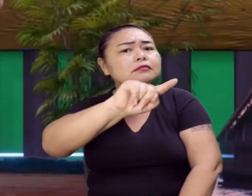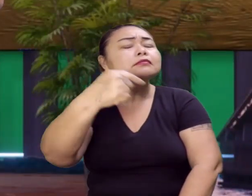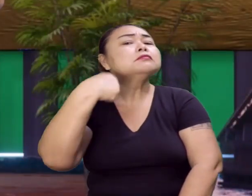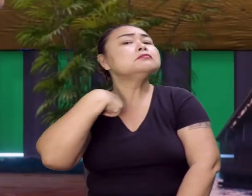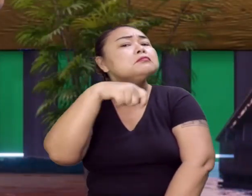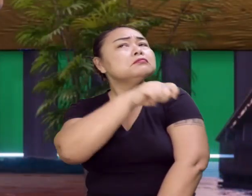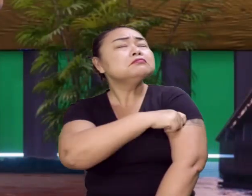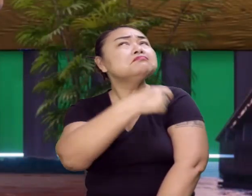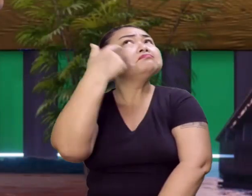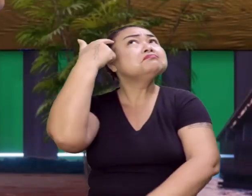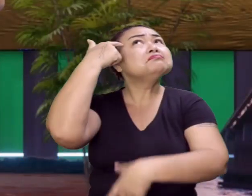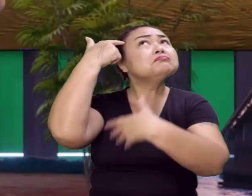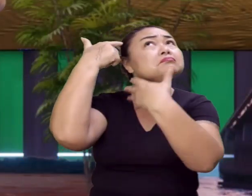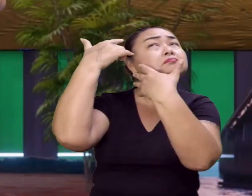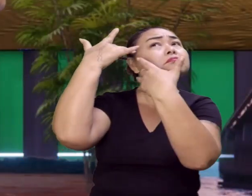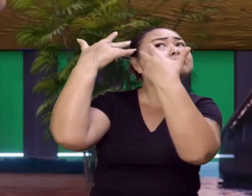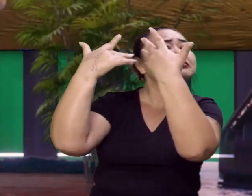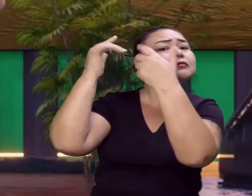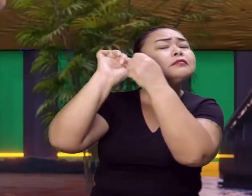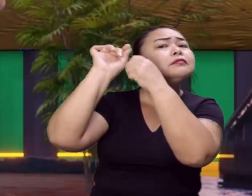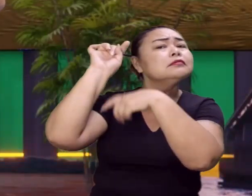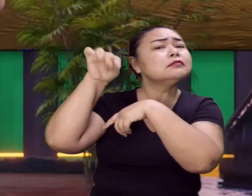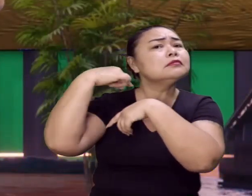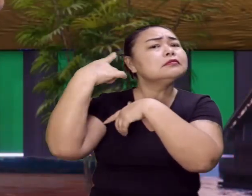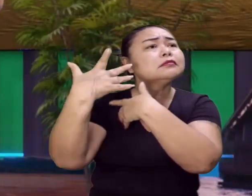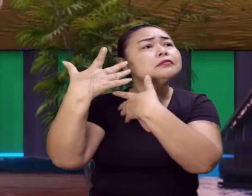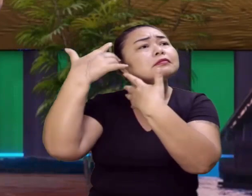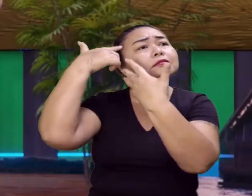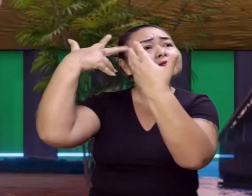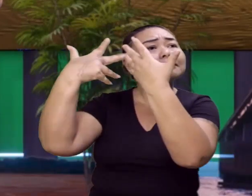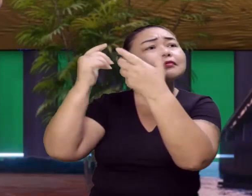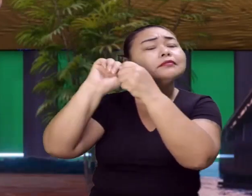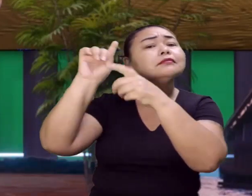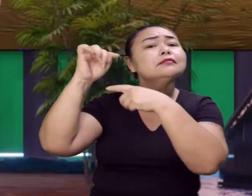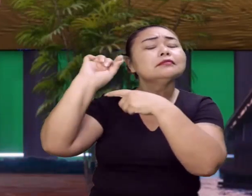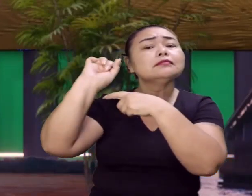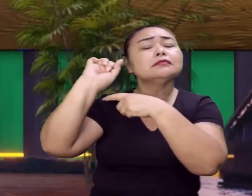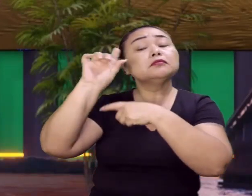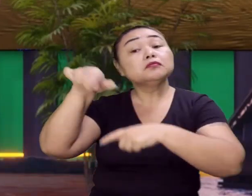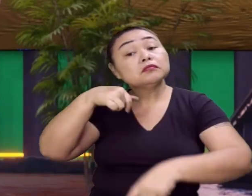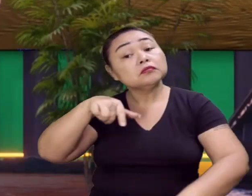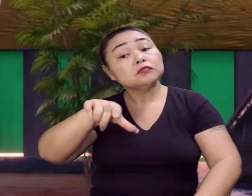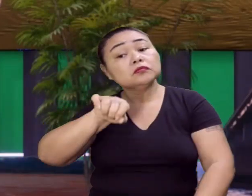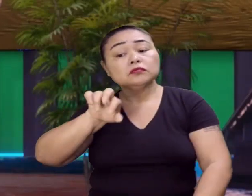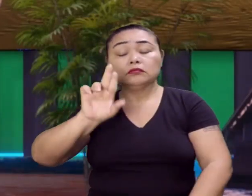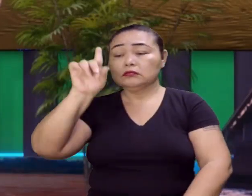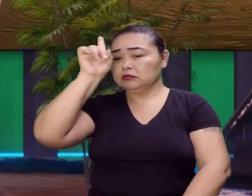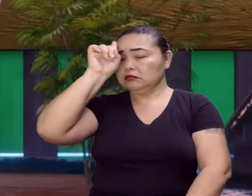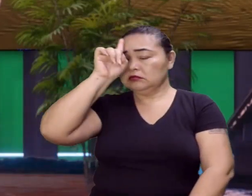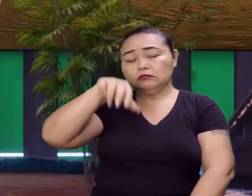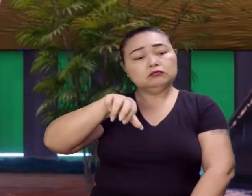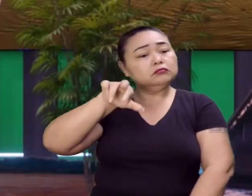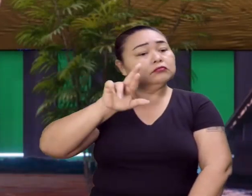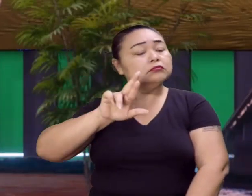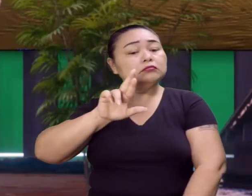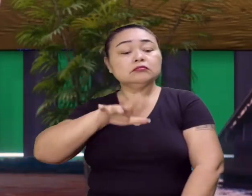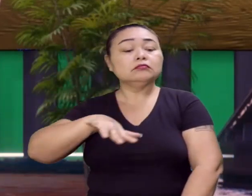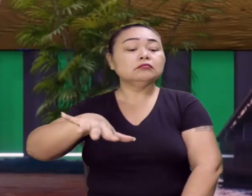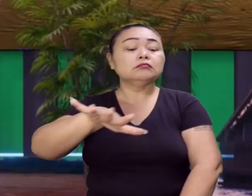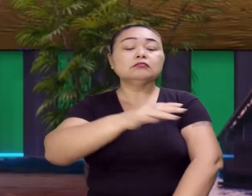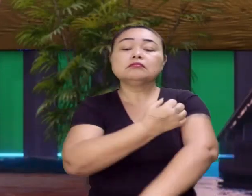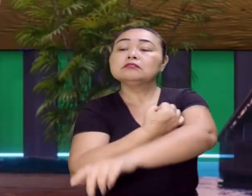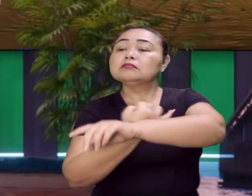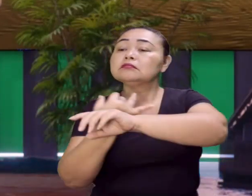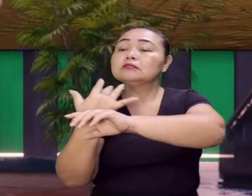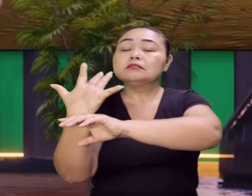algumas reflexões. Exatamente. Não é isso? Muito bem. Algumas reflexões sobre a atitude do dia a dia em relação ao meio